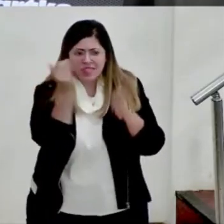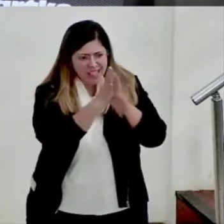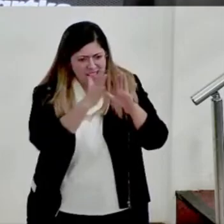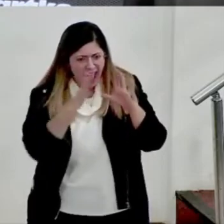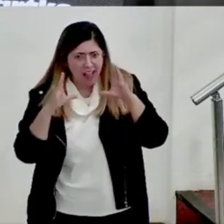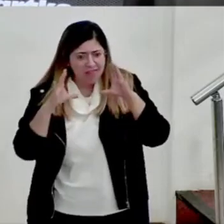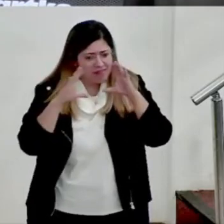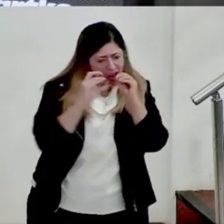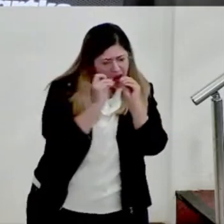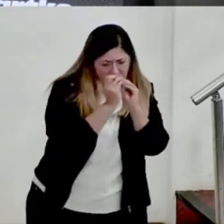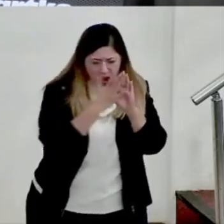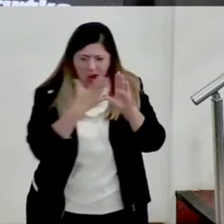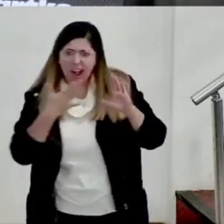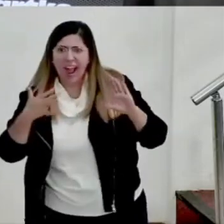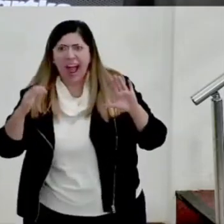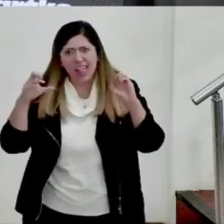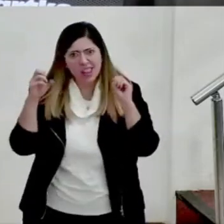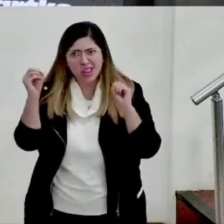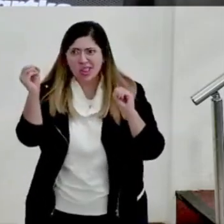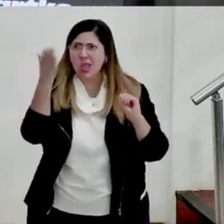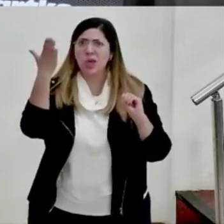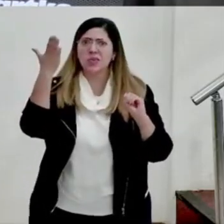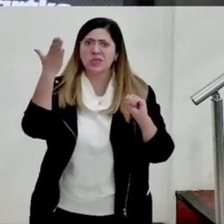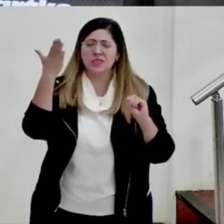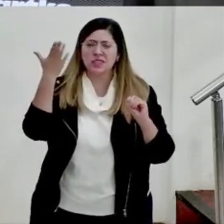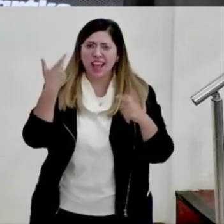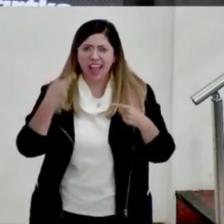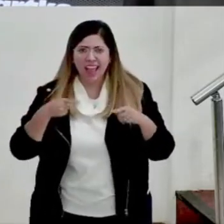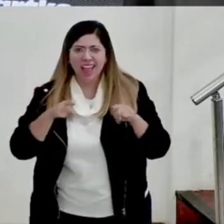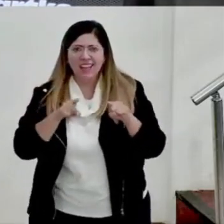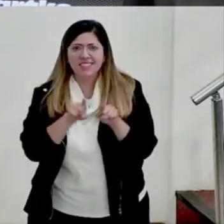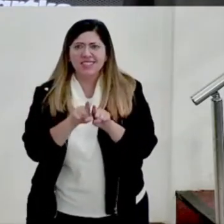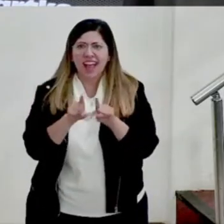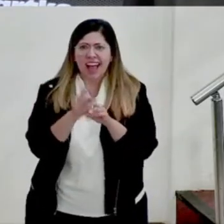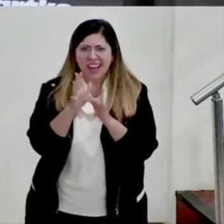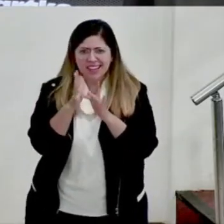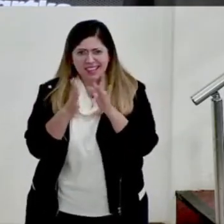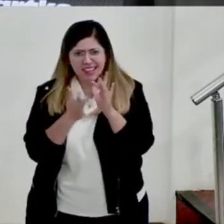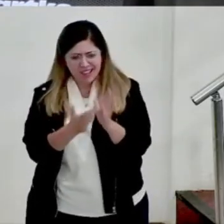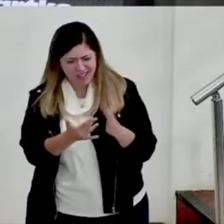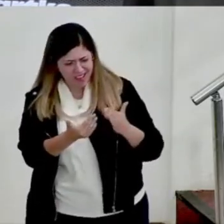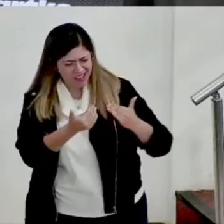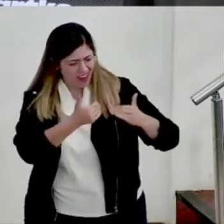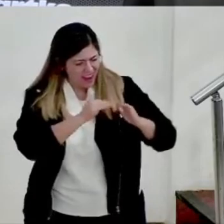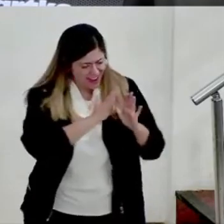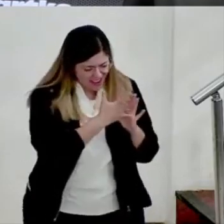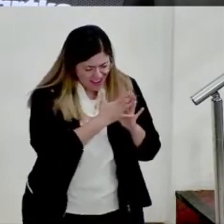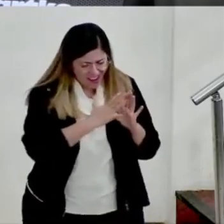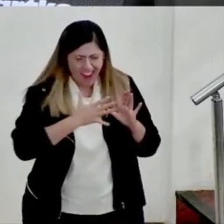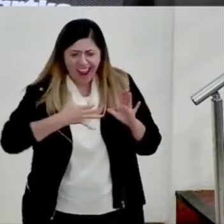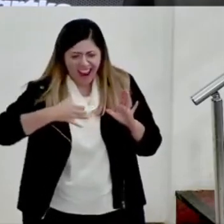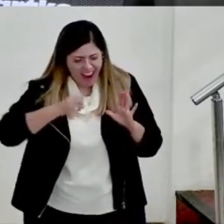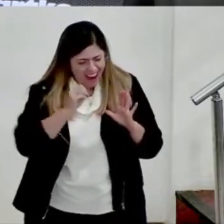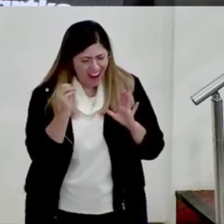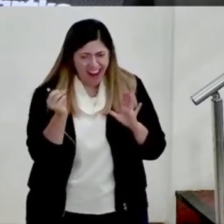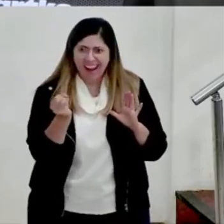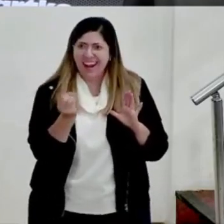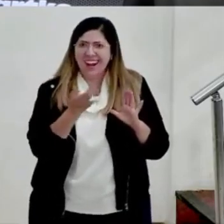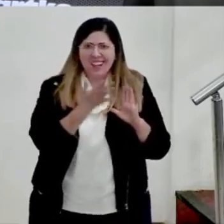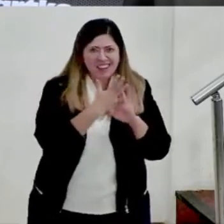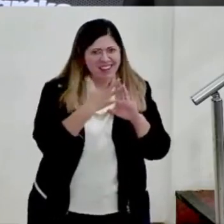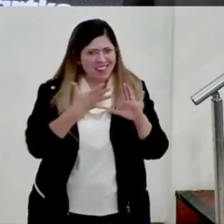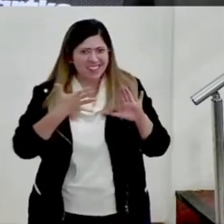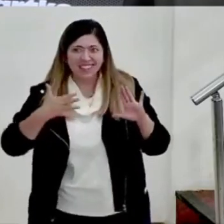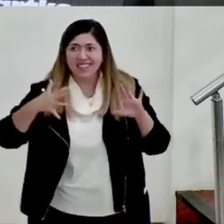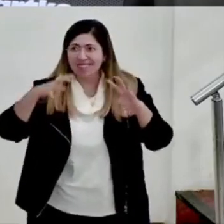luz, ele mesmo resplandeceu no nosso coração para a iluminação do conhecimento da glória de